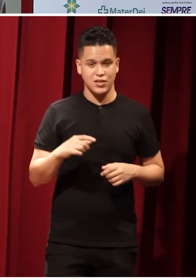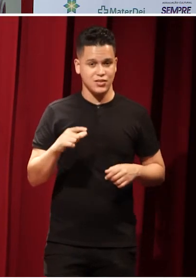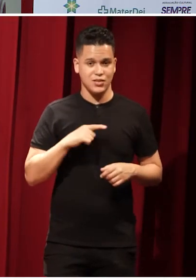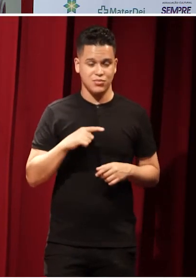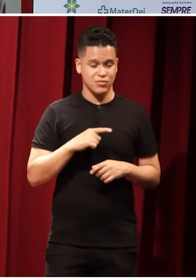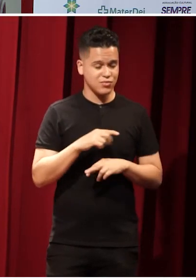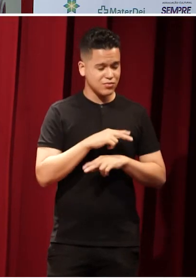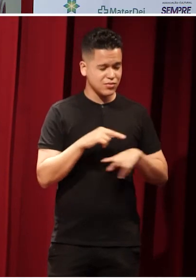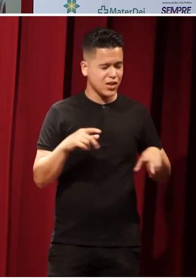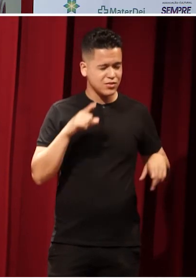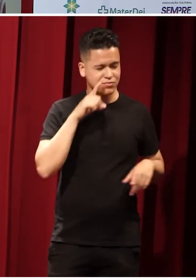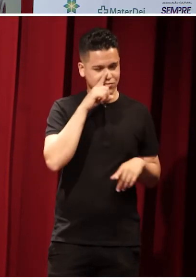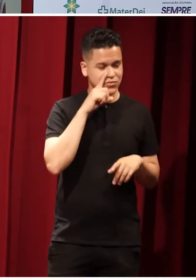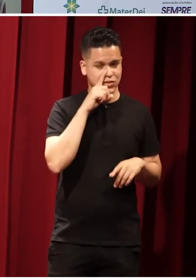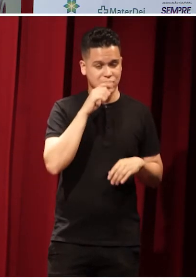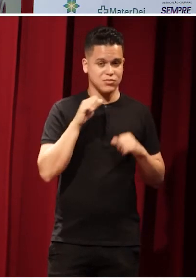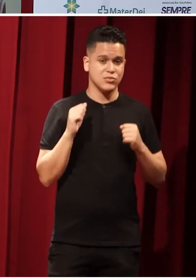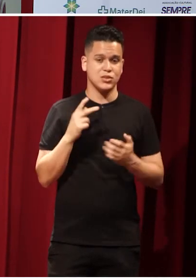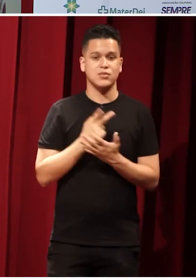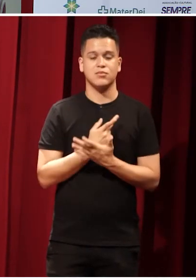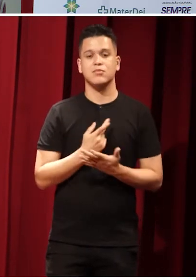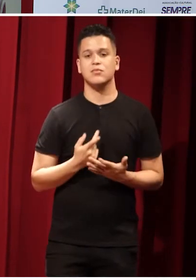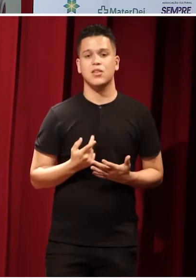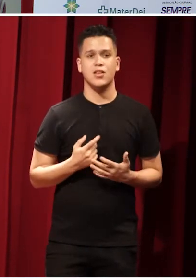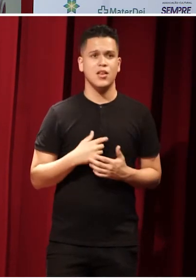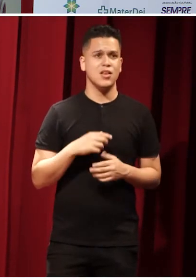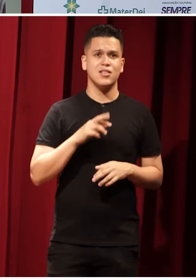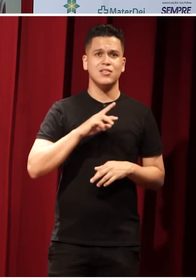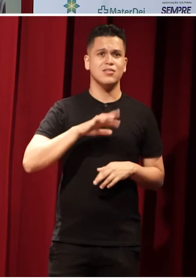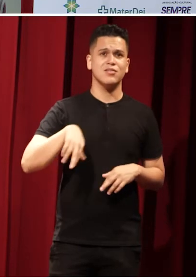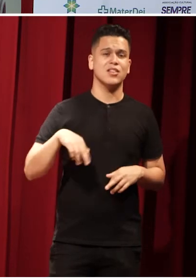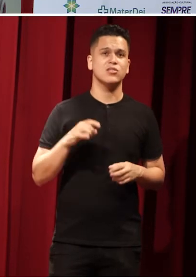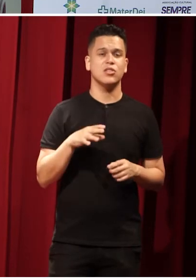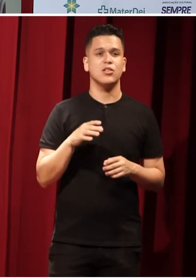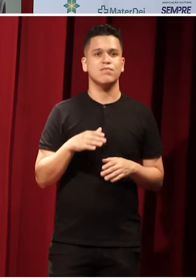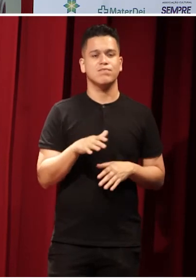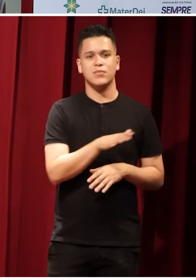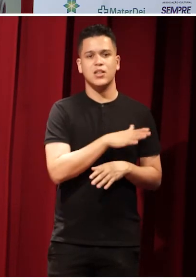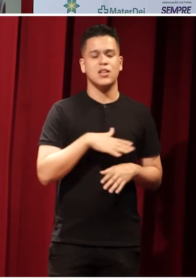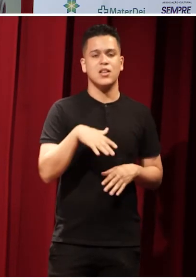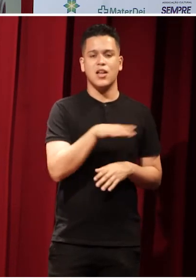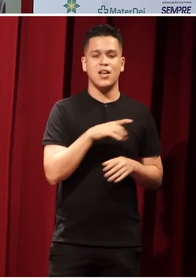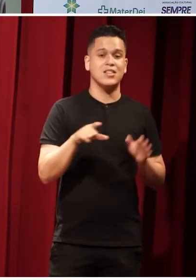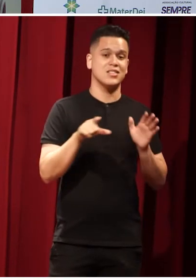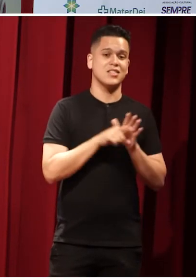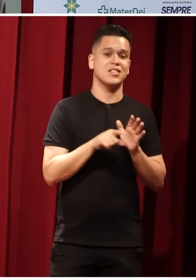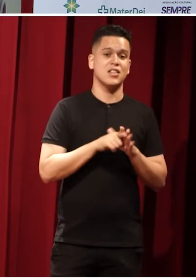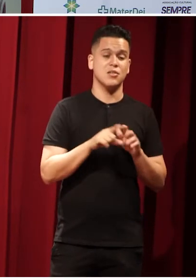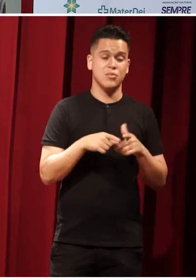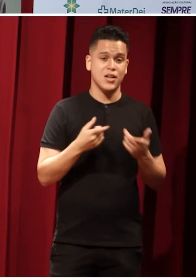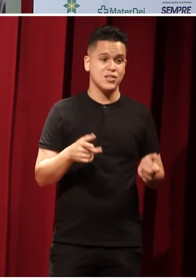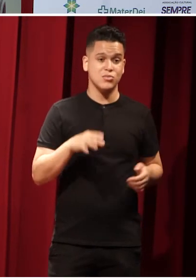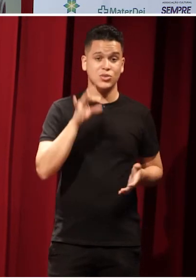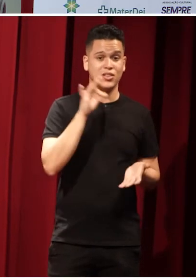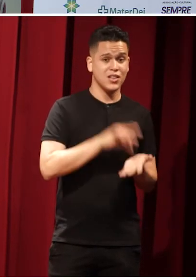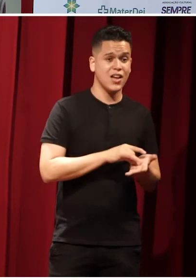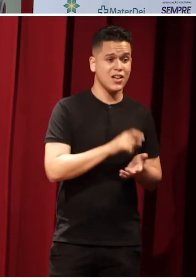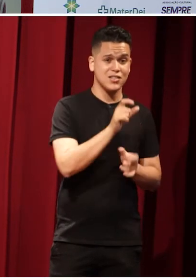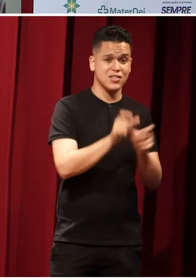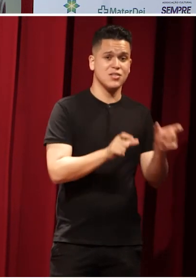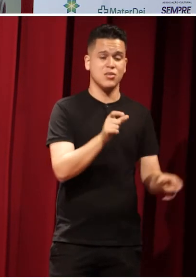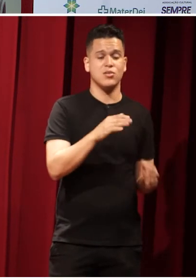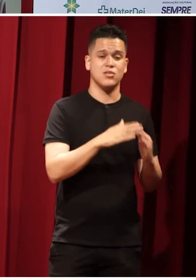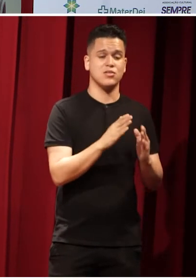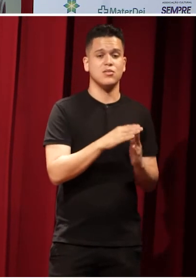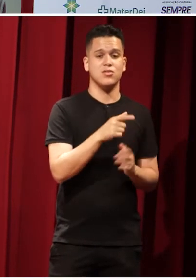são gigantescos, não só riscos institucionais e de longo prazo, mas riscos físicos a pessoas, como